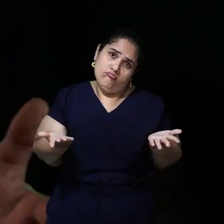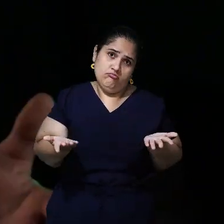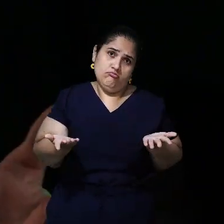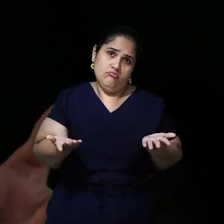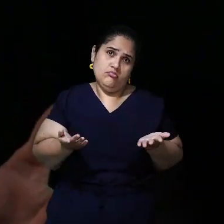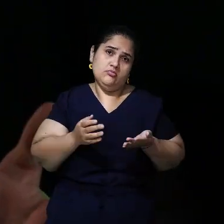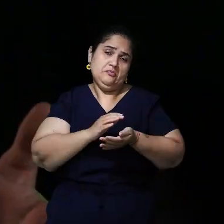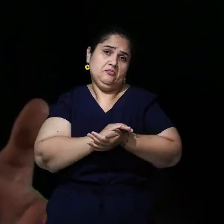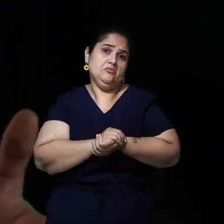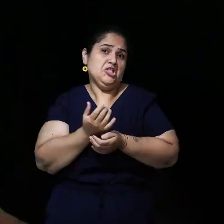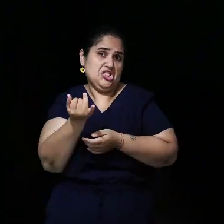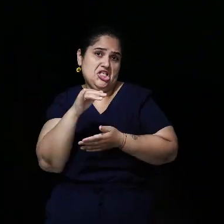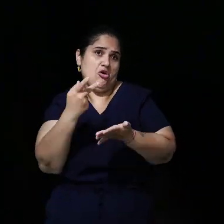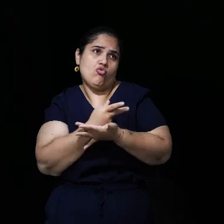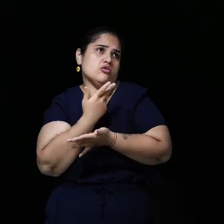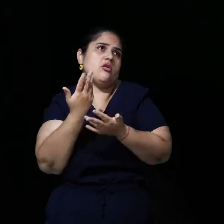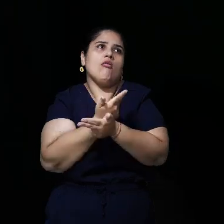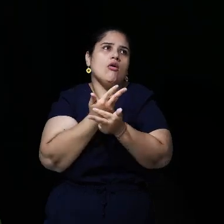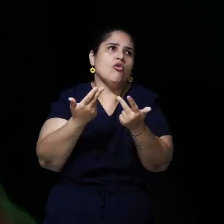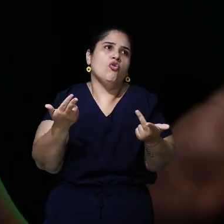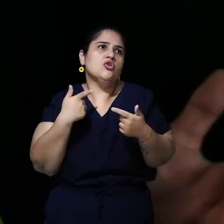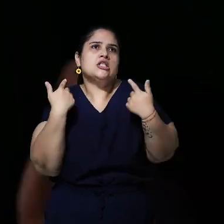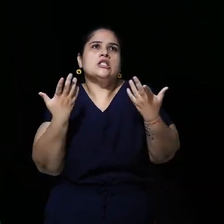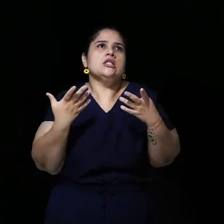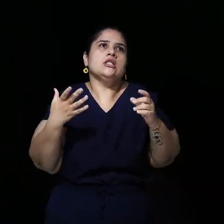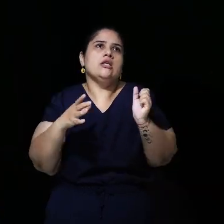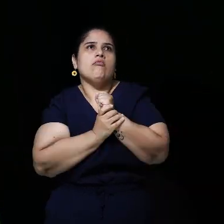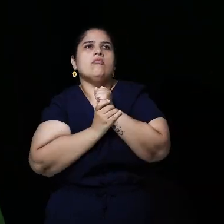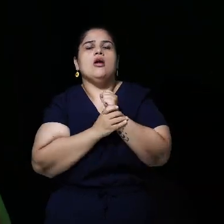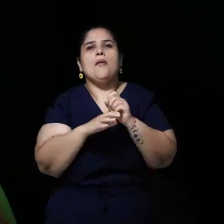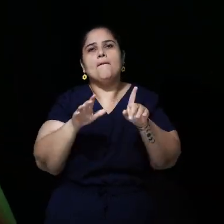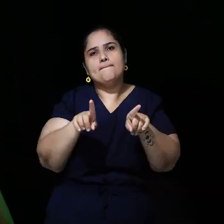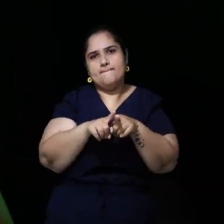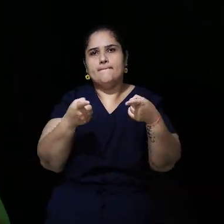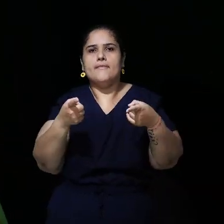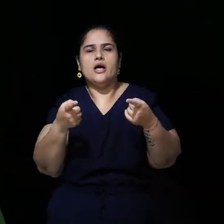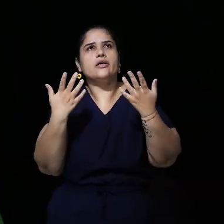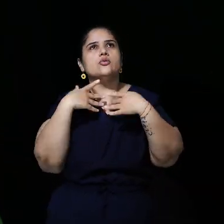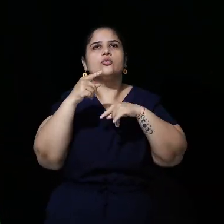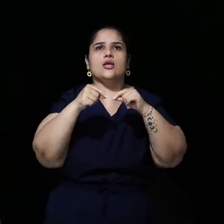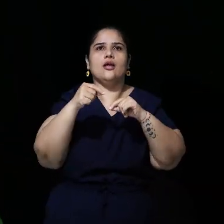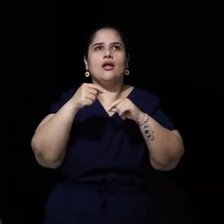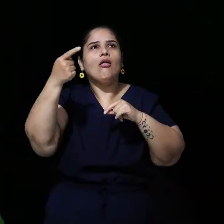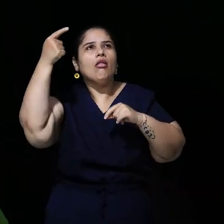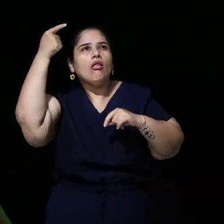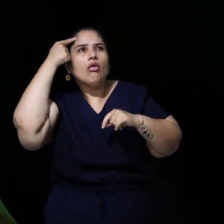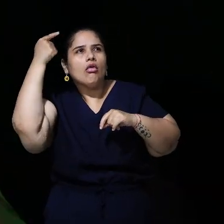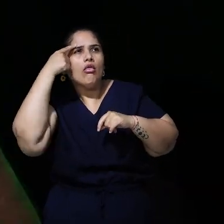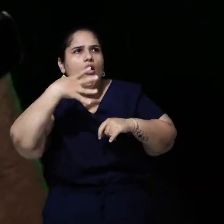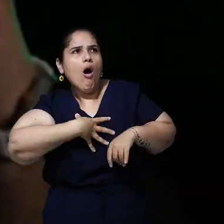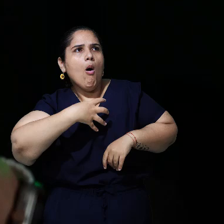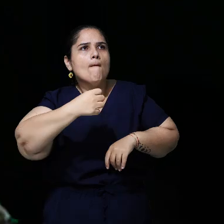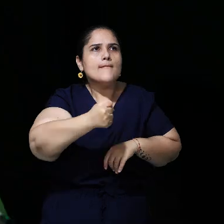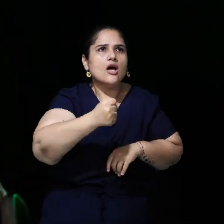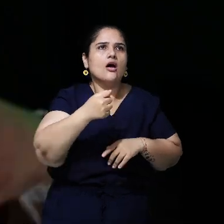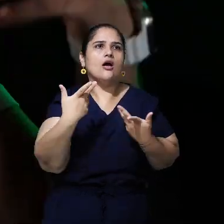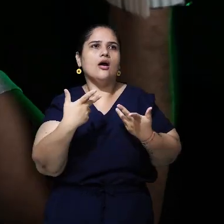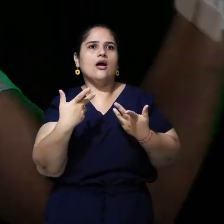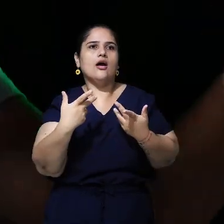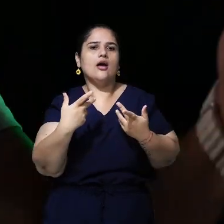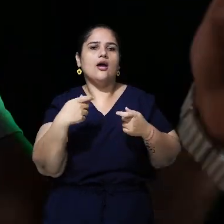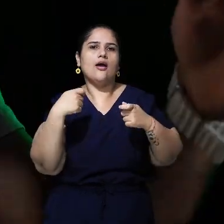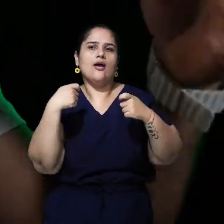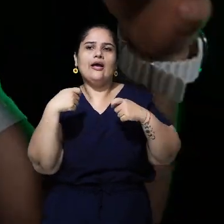preparado. Mas, assim, em relação a pensamento suicida, a dependência em